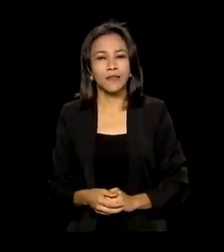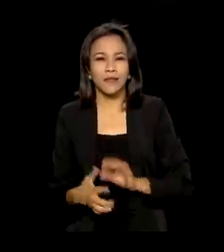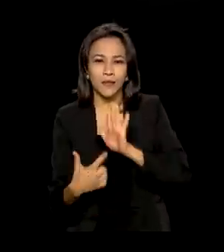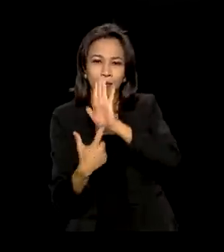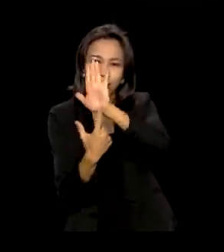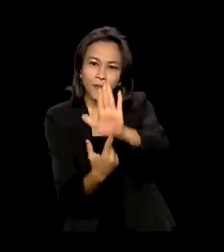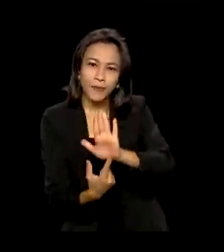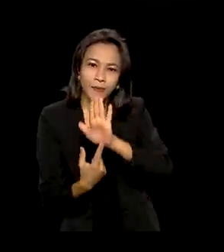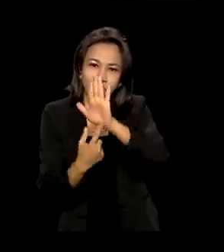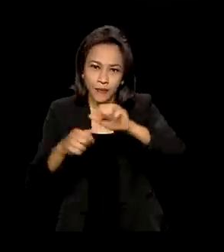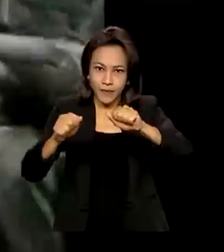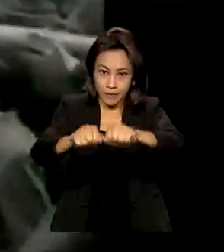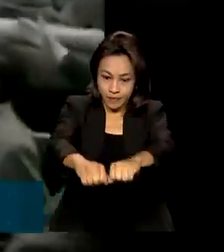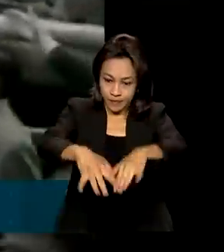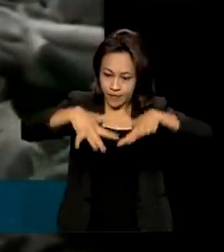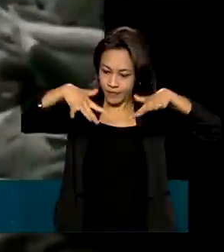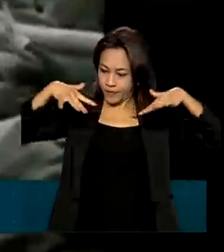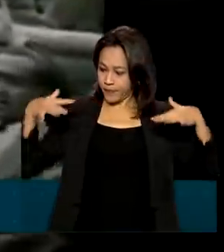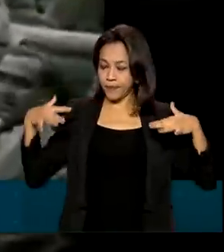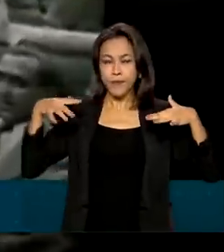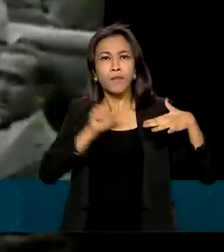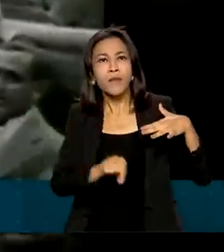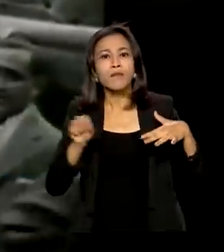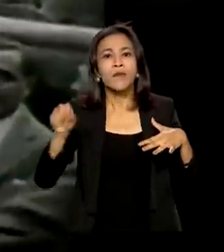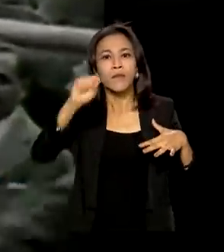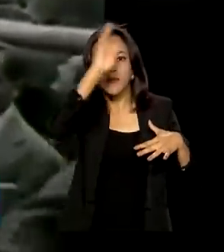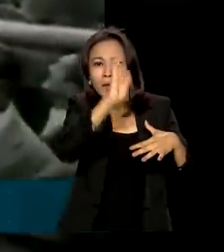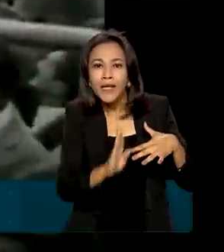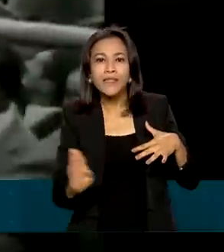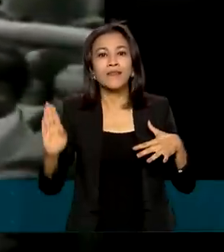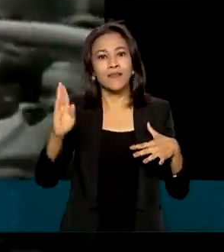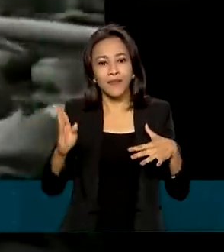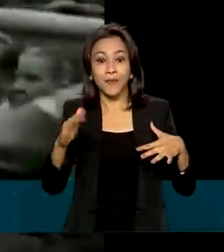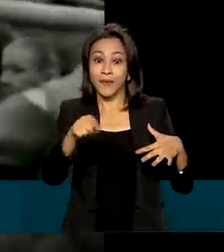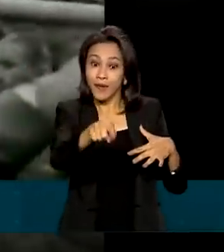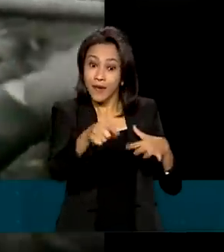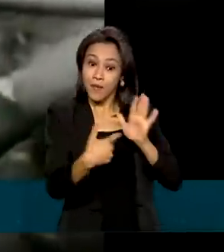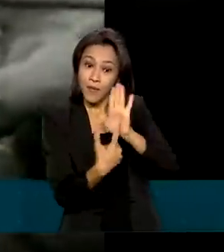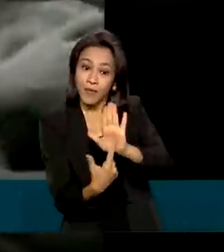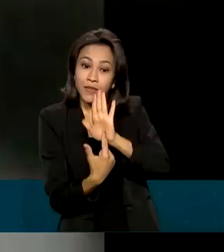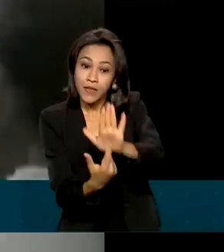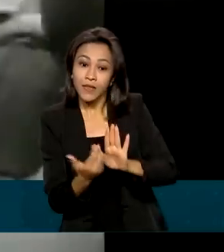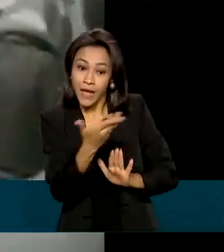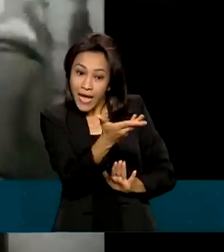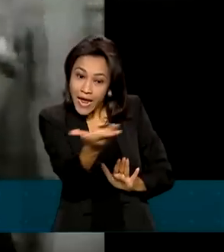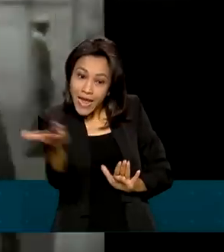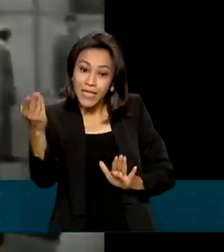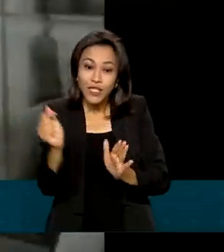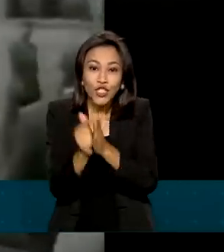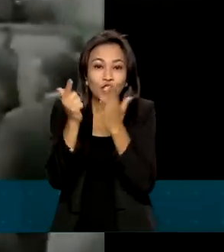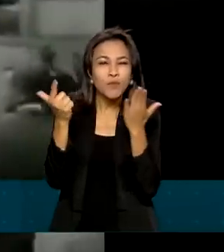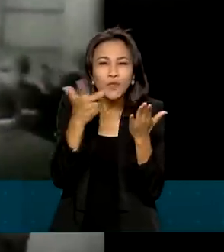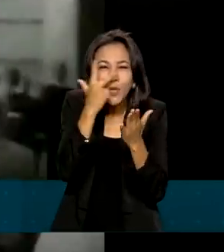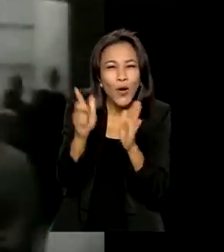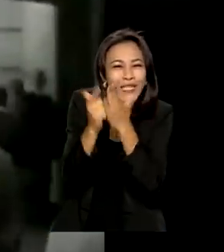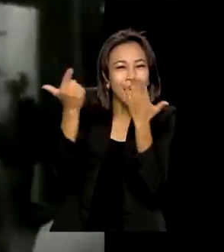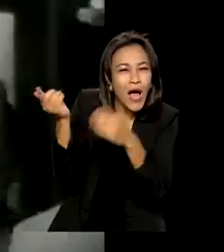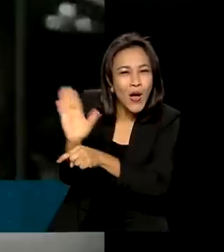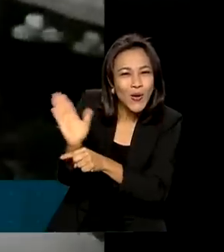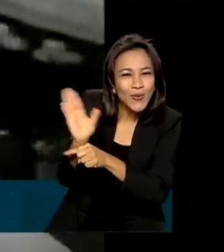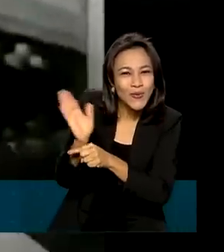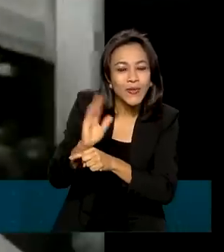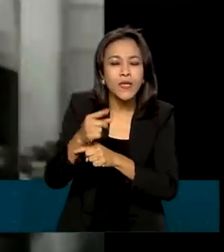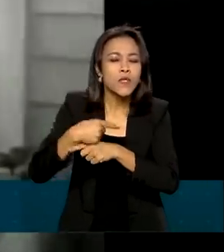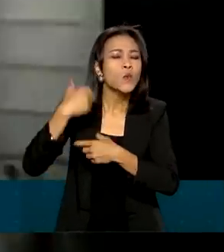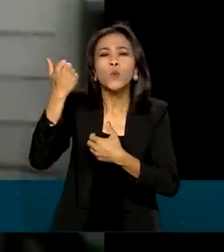Exibidos nas salas de cinema de todo o país antes de cada sessão, os cinejornais eram uma forma de divulgar